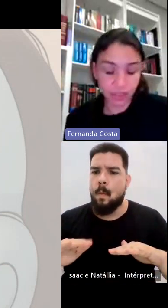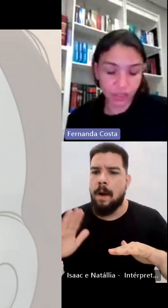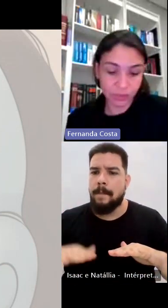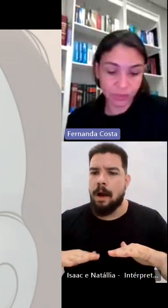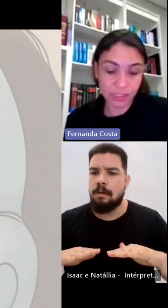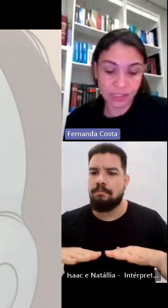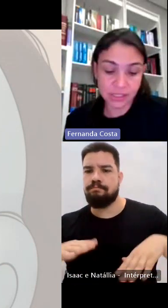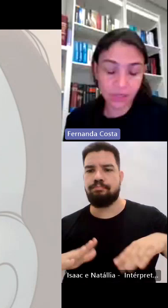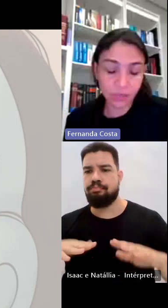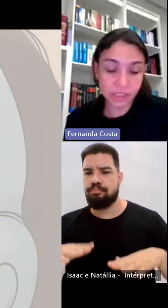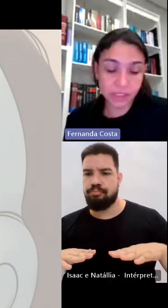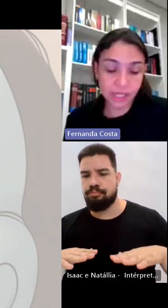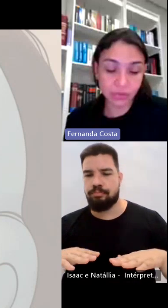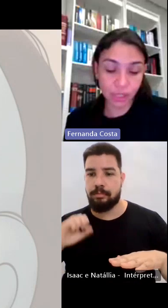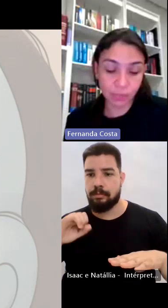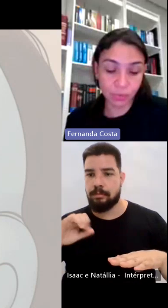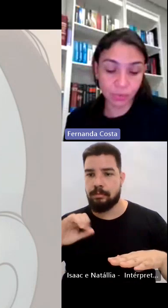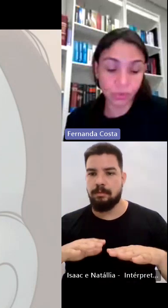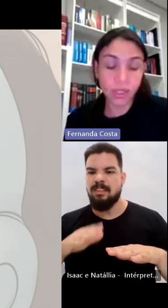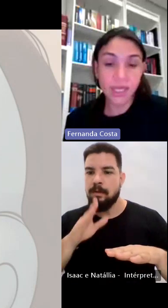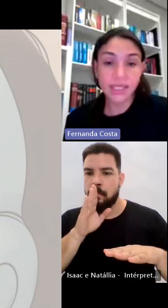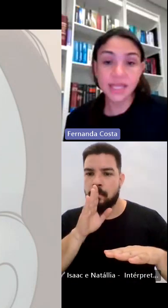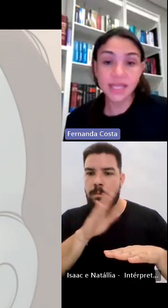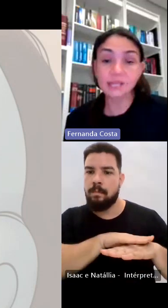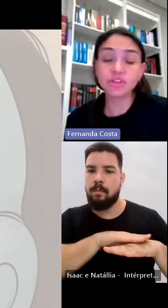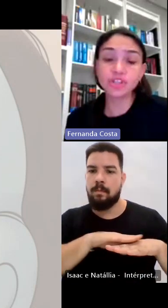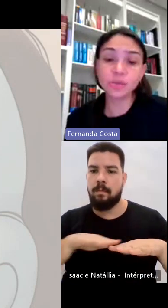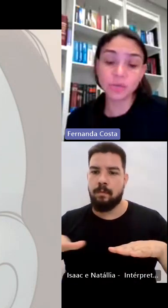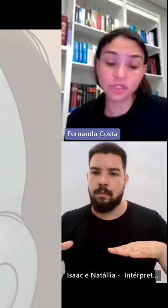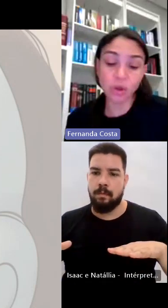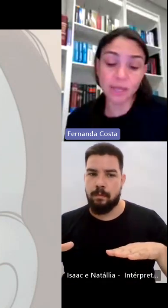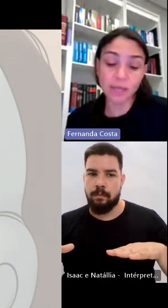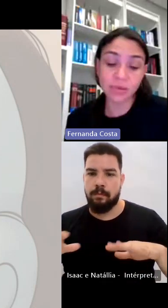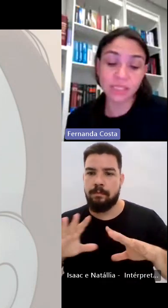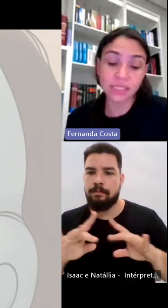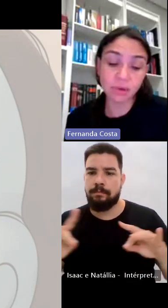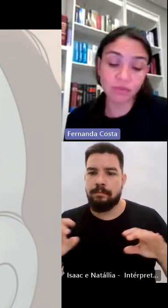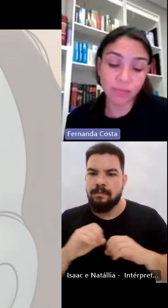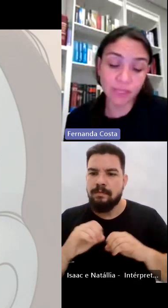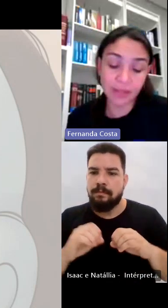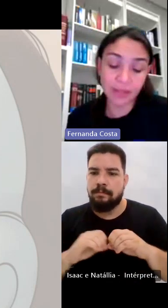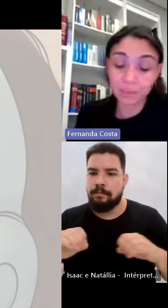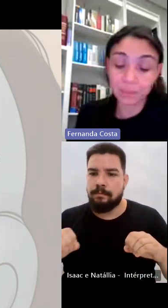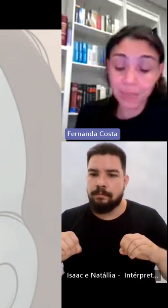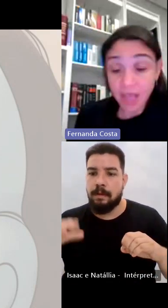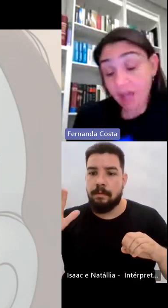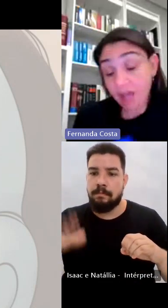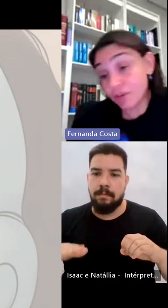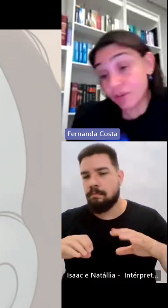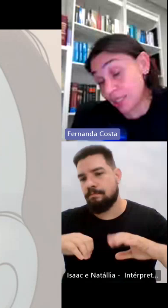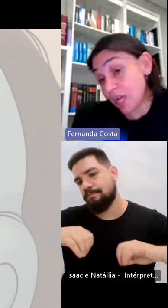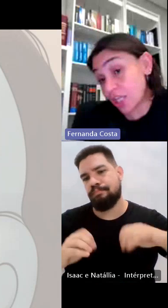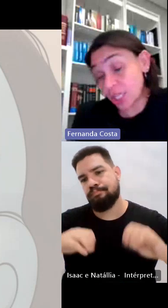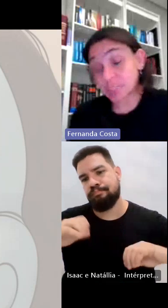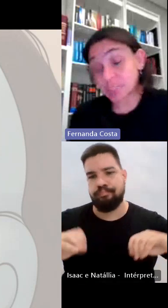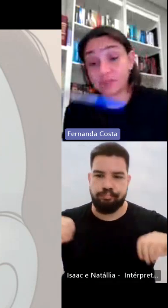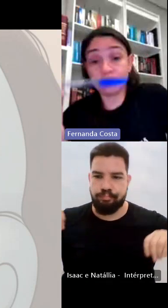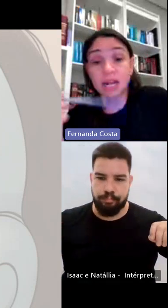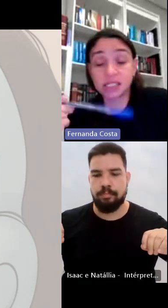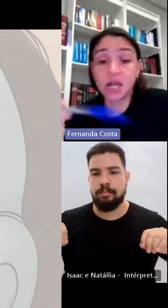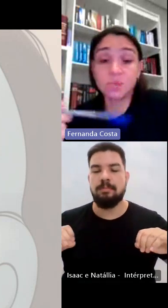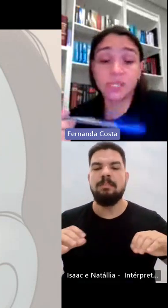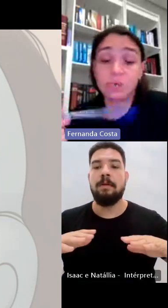Essas partículas, elas estão num estado de repouso e essas partículas começam a se movimentar. A velocidade